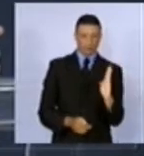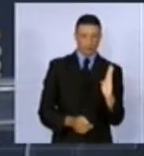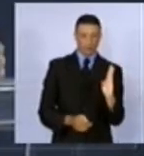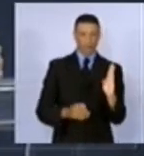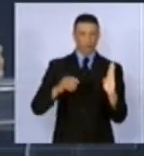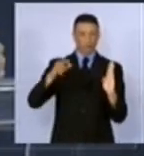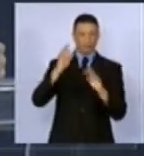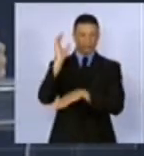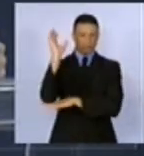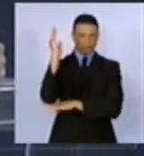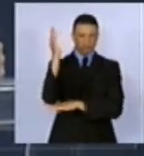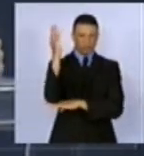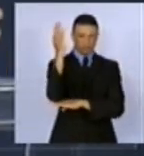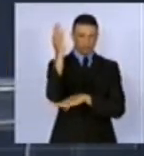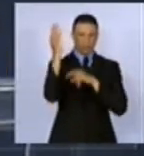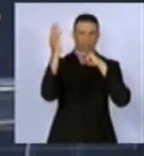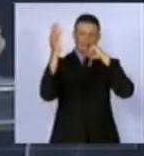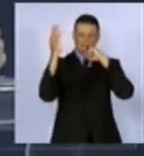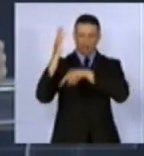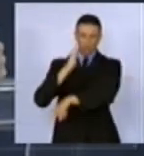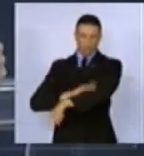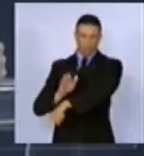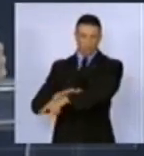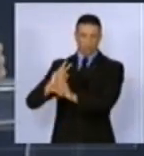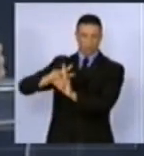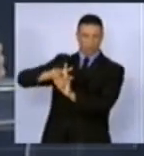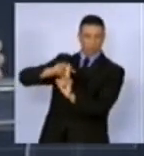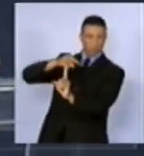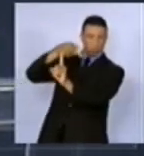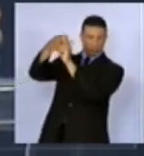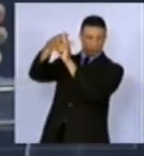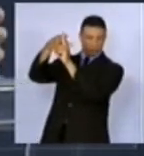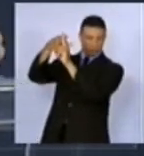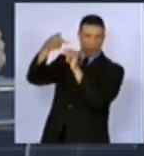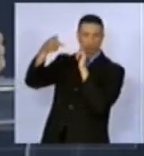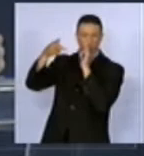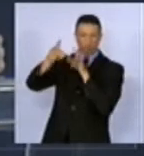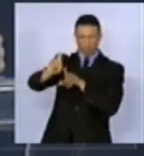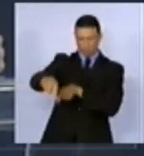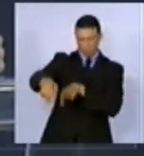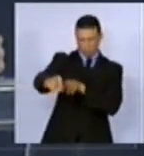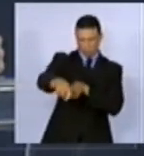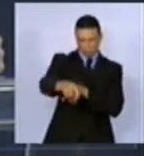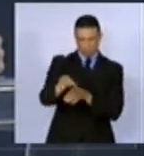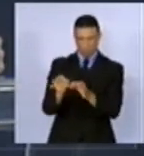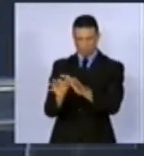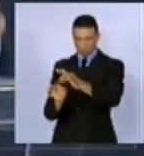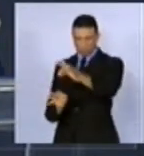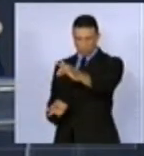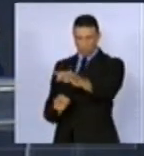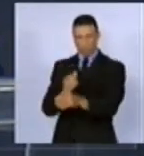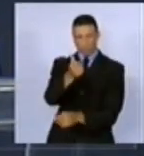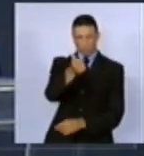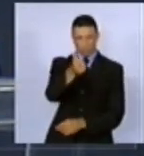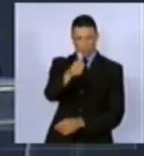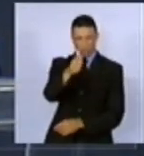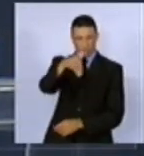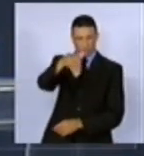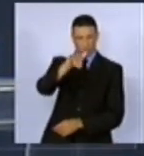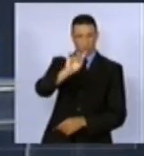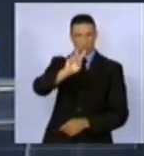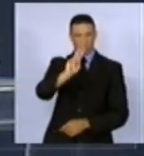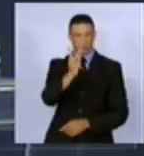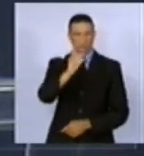dobrou o Brasil hoje cultiva cerca de 11 milhões de hectares de cana-de-açúcar e oitenta e sete